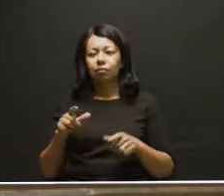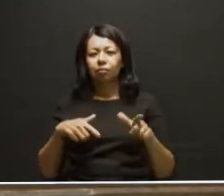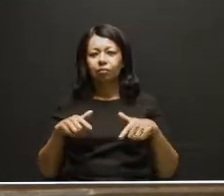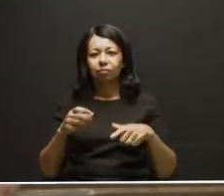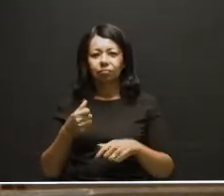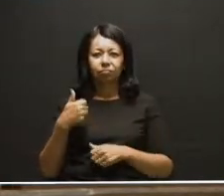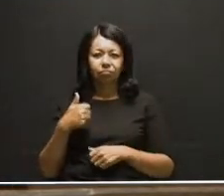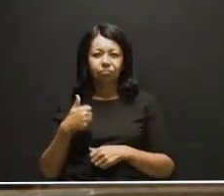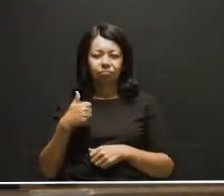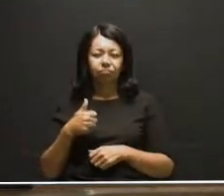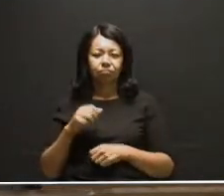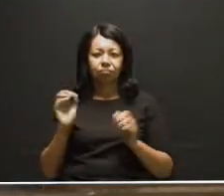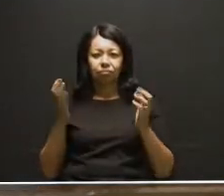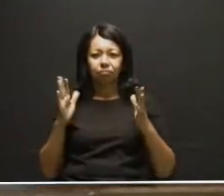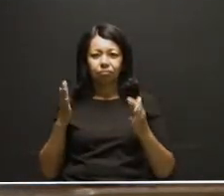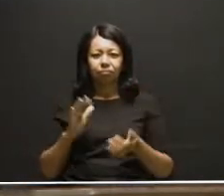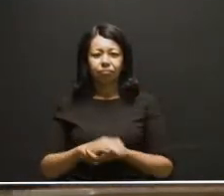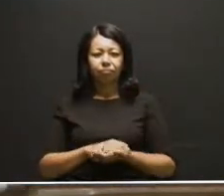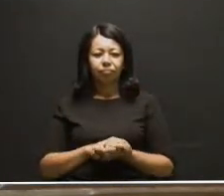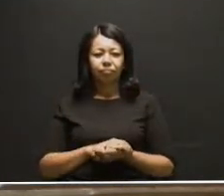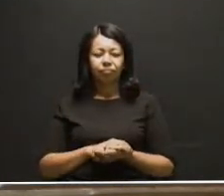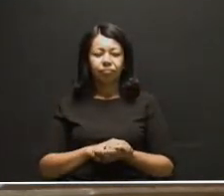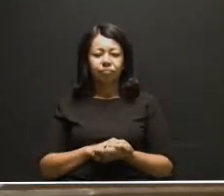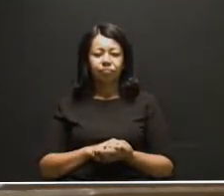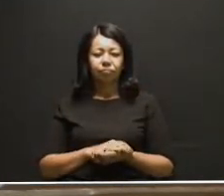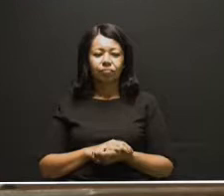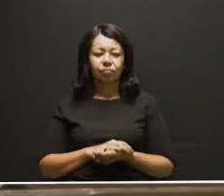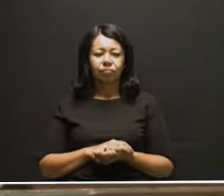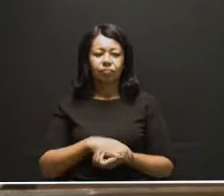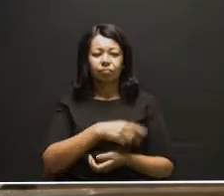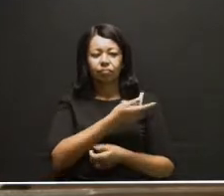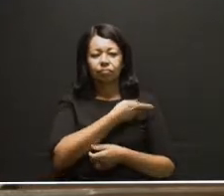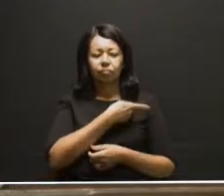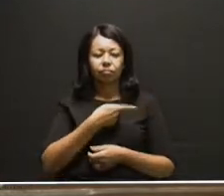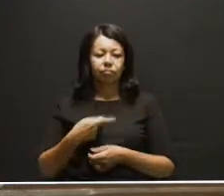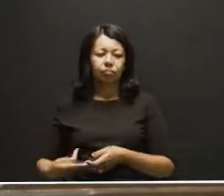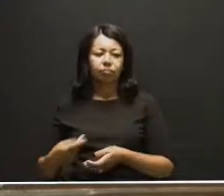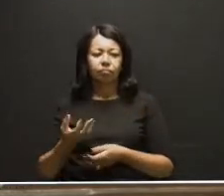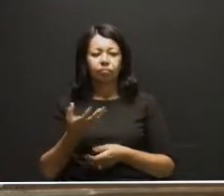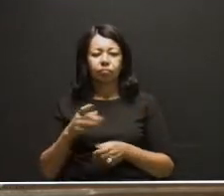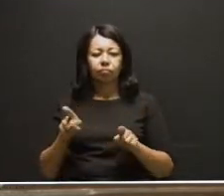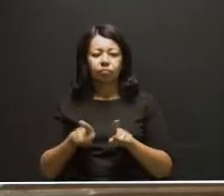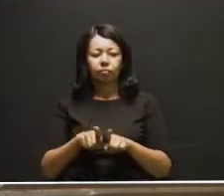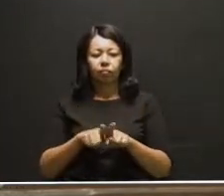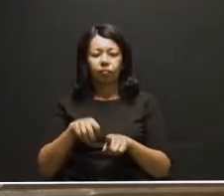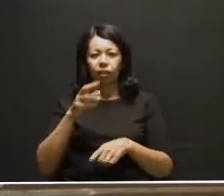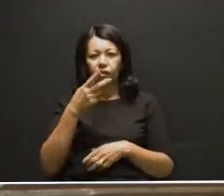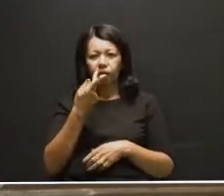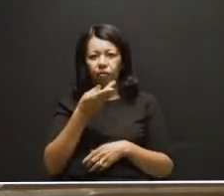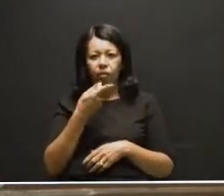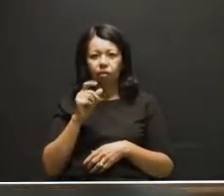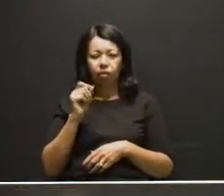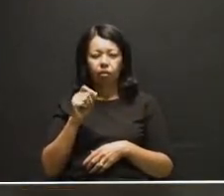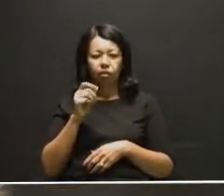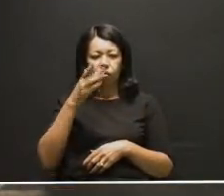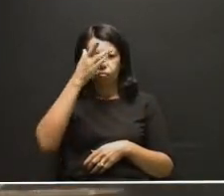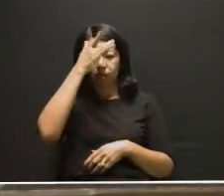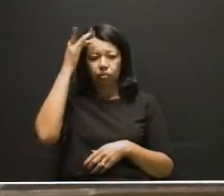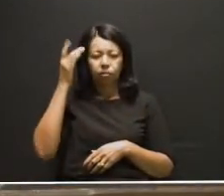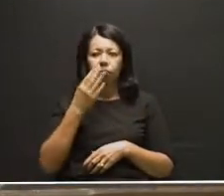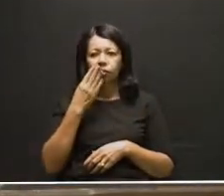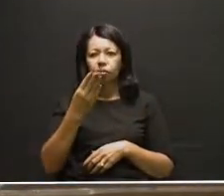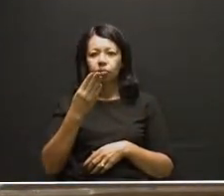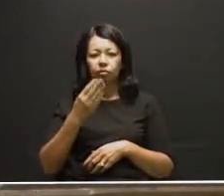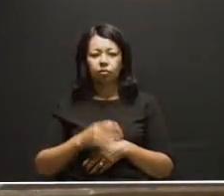parabéns vereador presidente eo senhor presidente eu também quero acrescentar aqui o pessoal pedido da